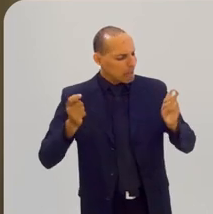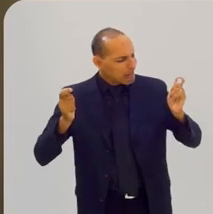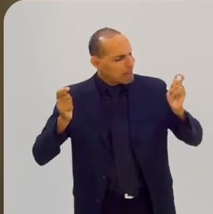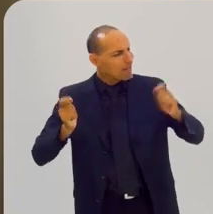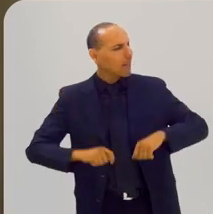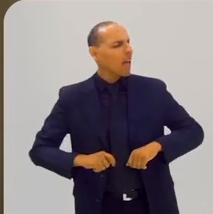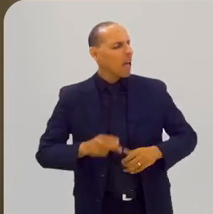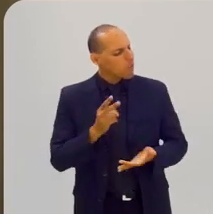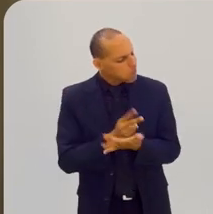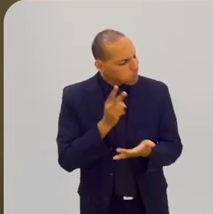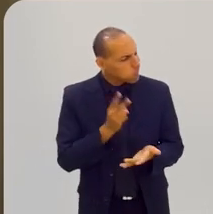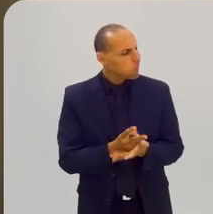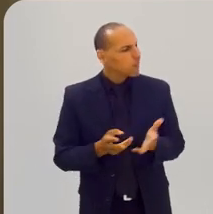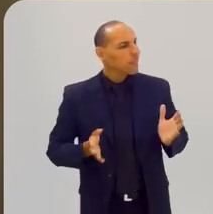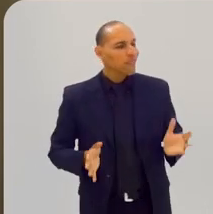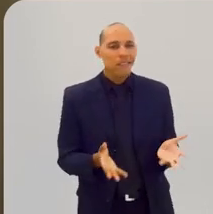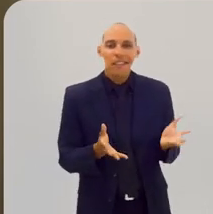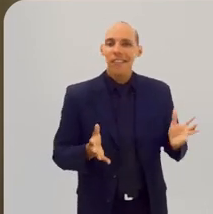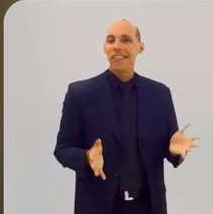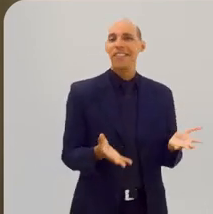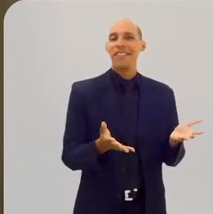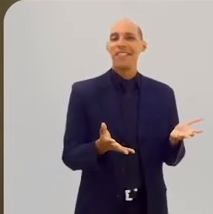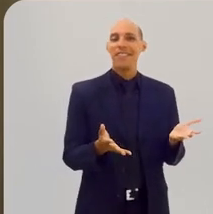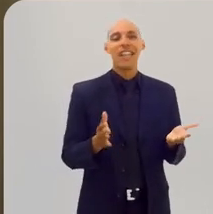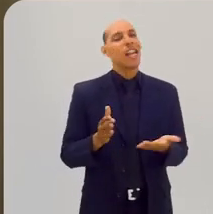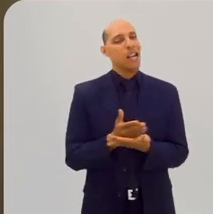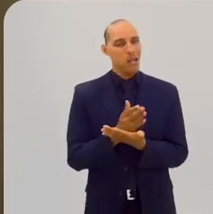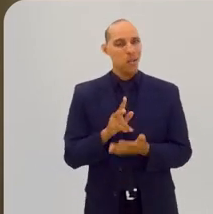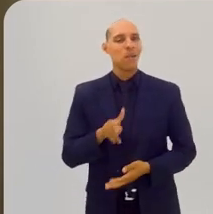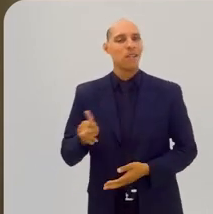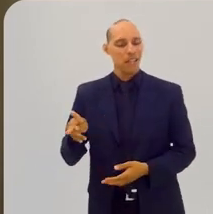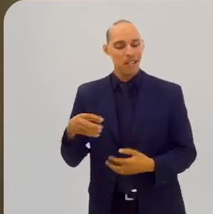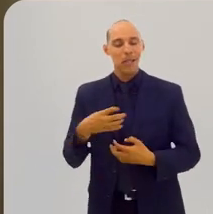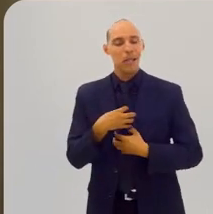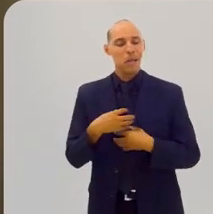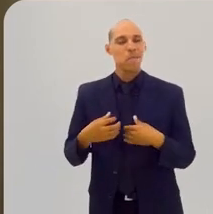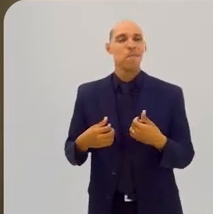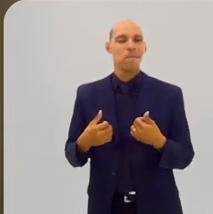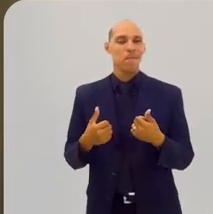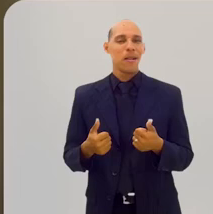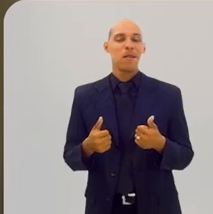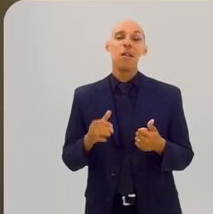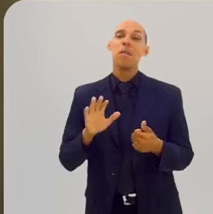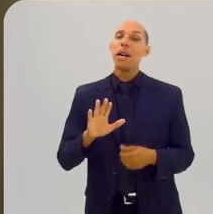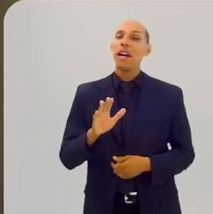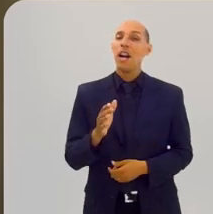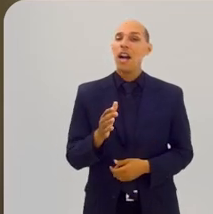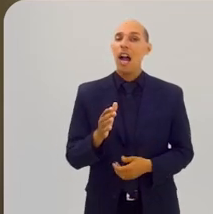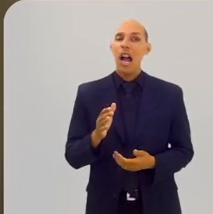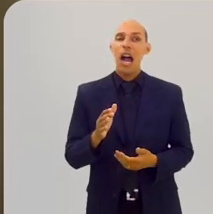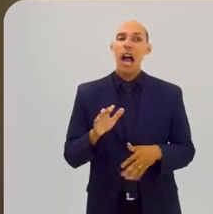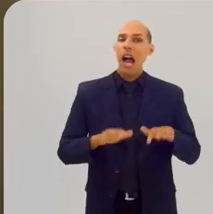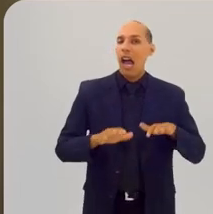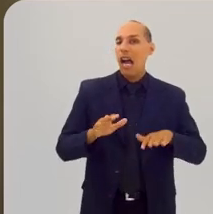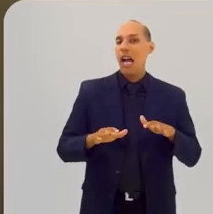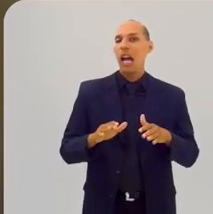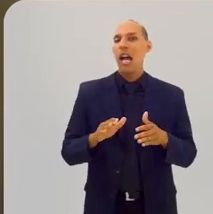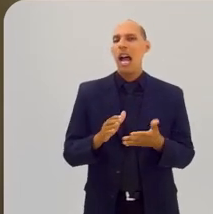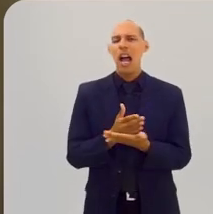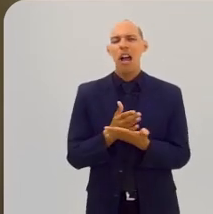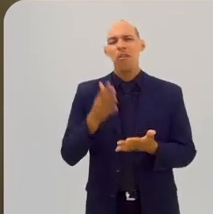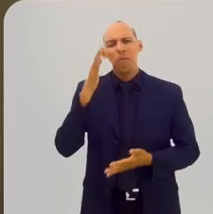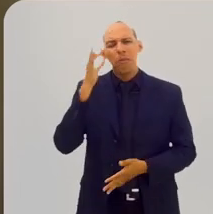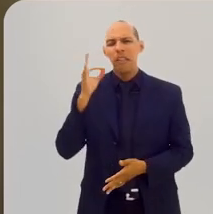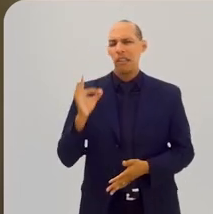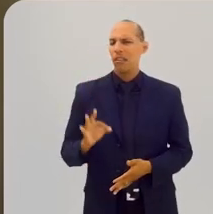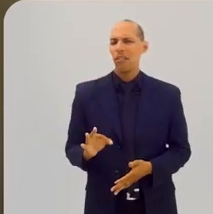muito potencial continua assim então com alguns professores eu sentia agora às vezes eu sentia